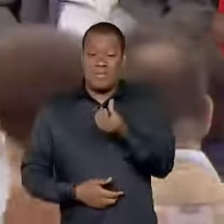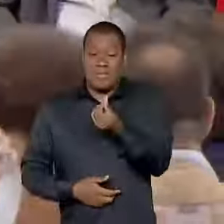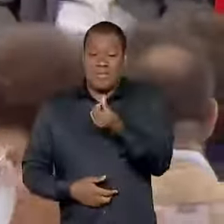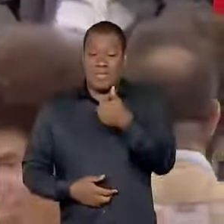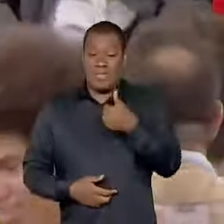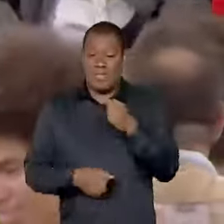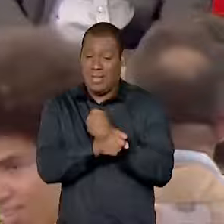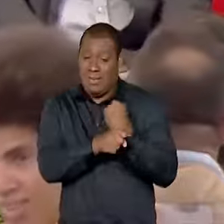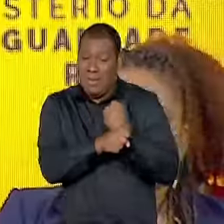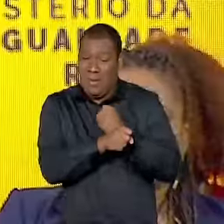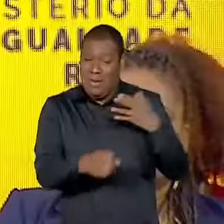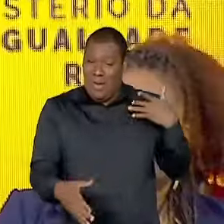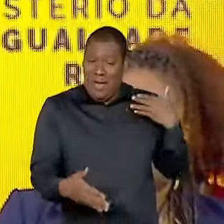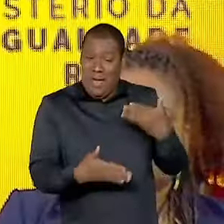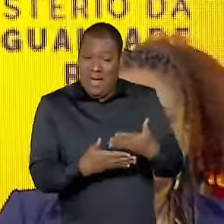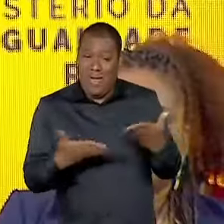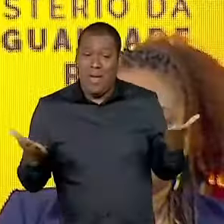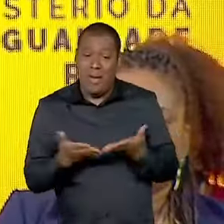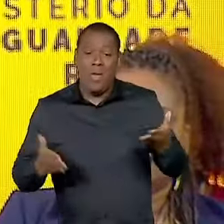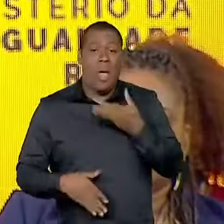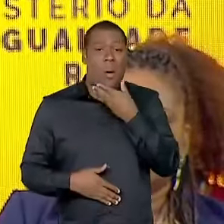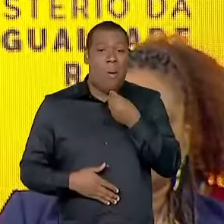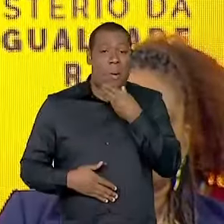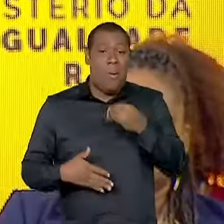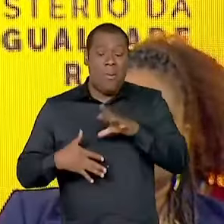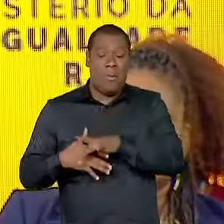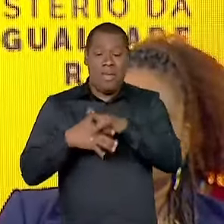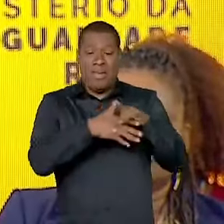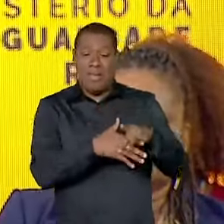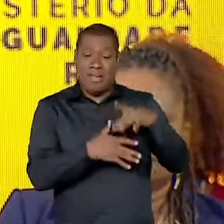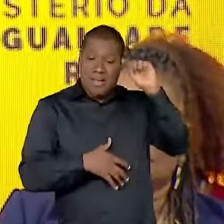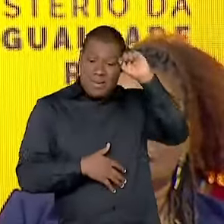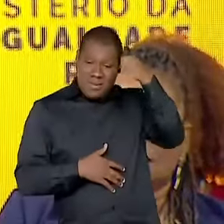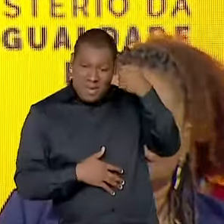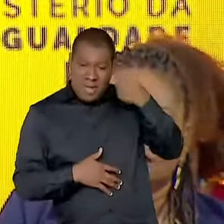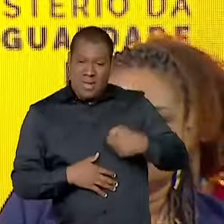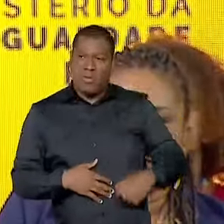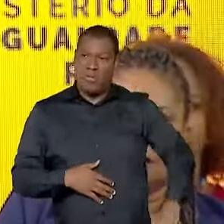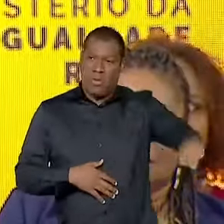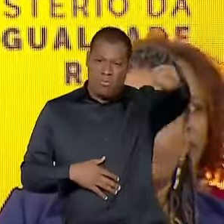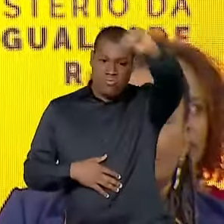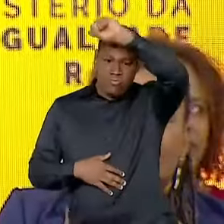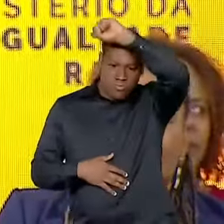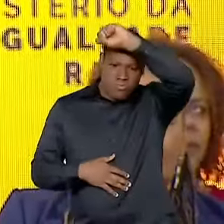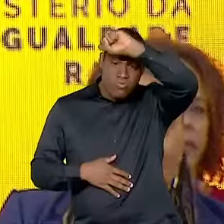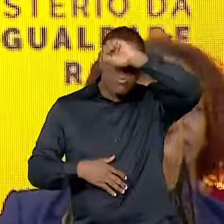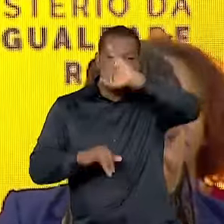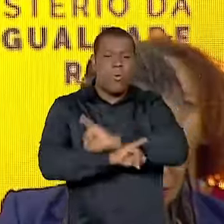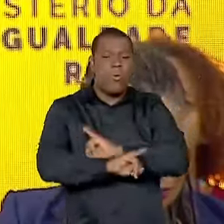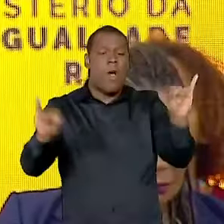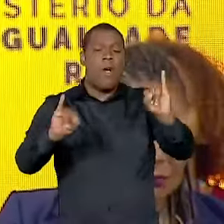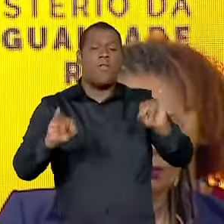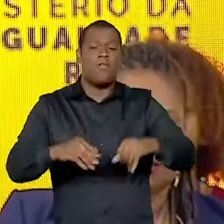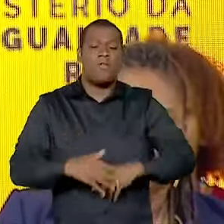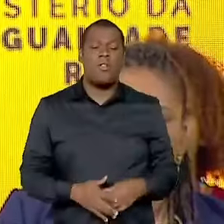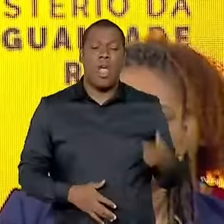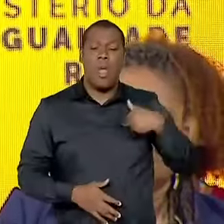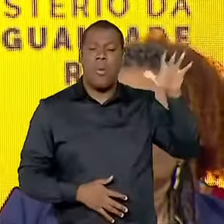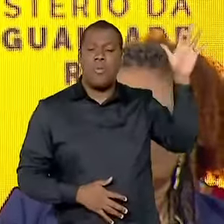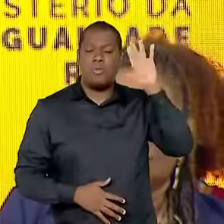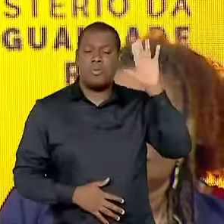atrás, o líder negro, Dr. Martin Luther King, dizia: eu tenho um